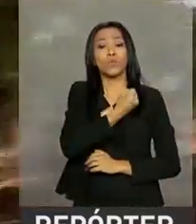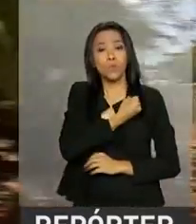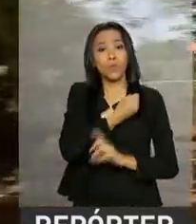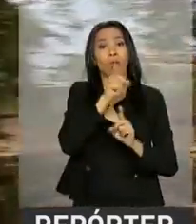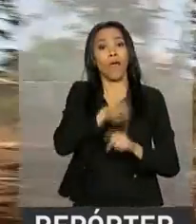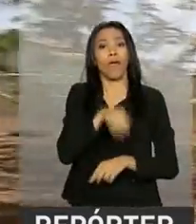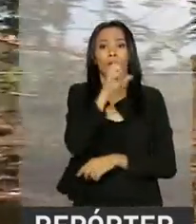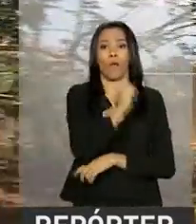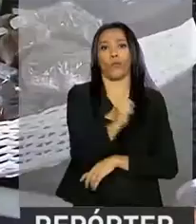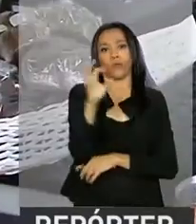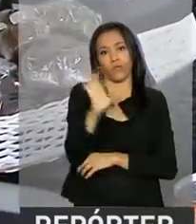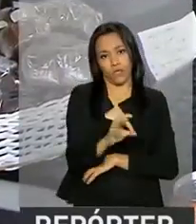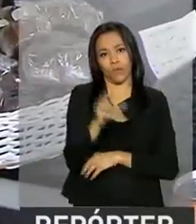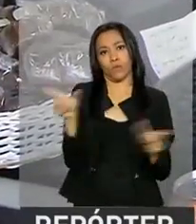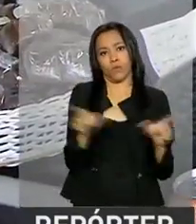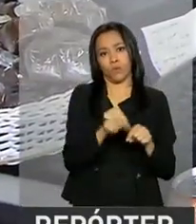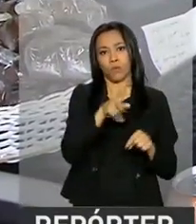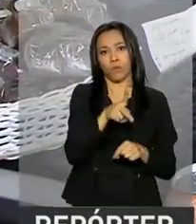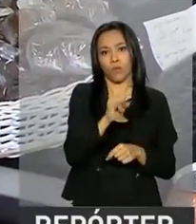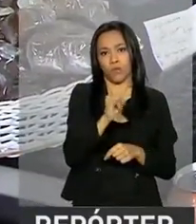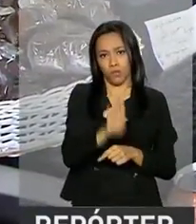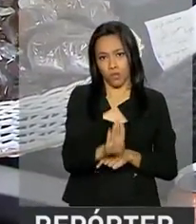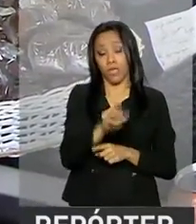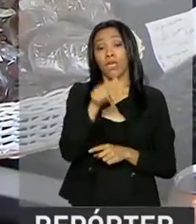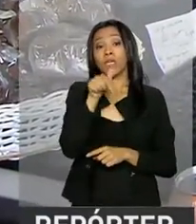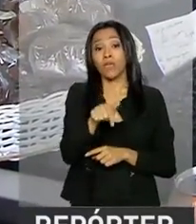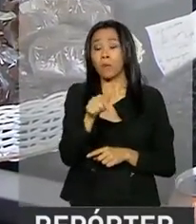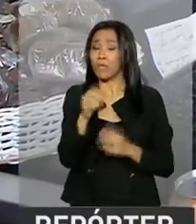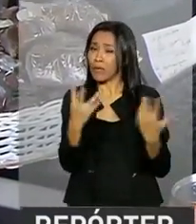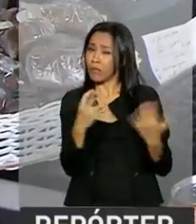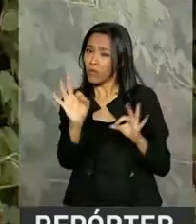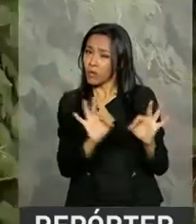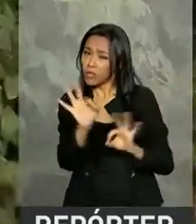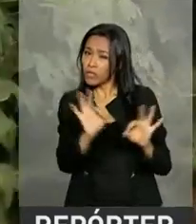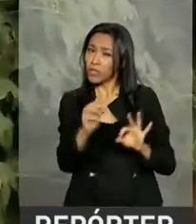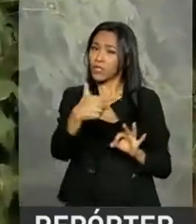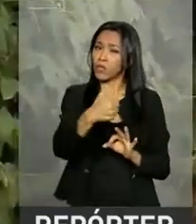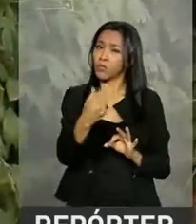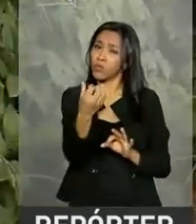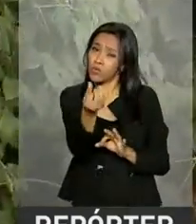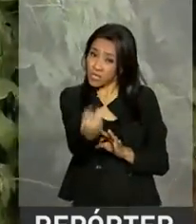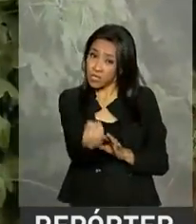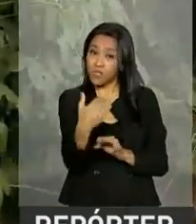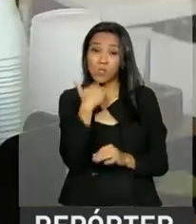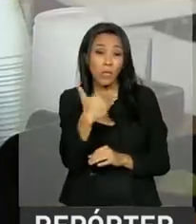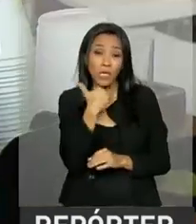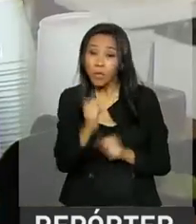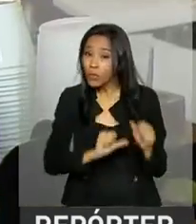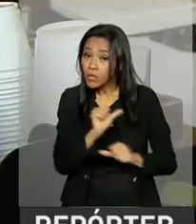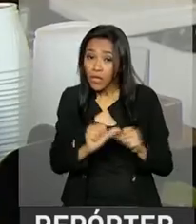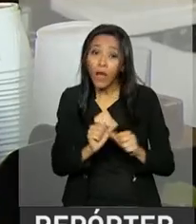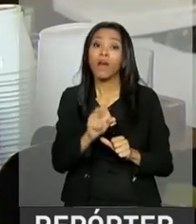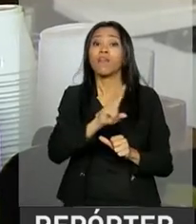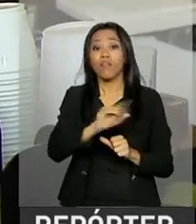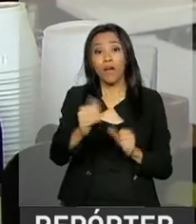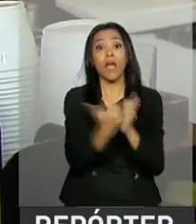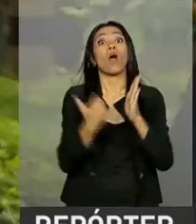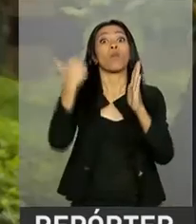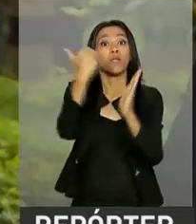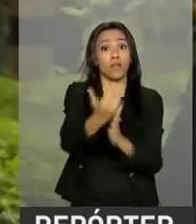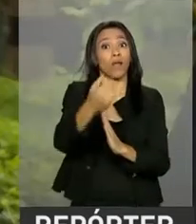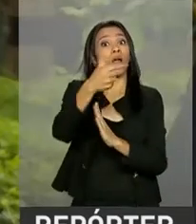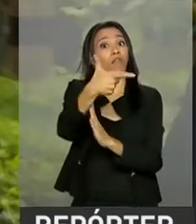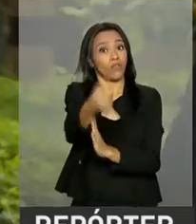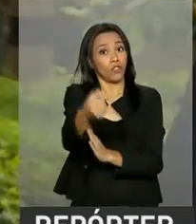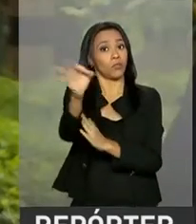de 8%. E a previsão é de que em 2060, se nada mudar, chegue a 20%.